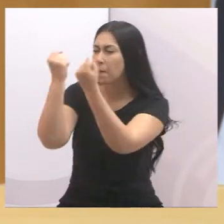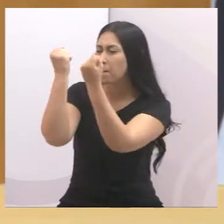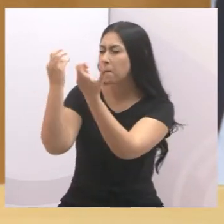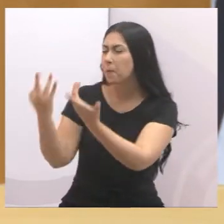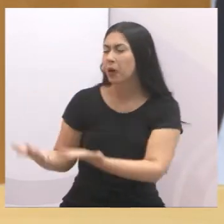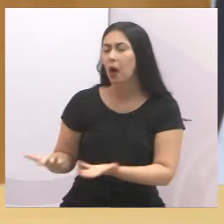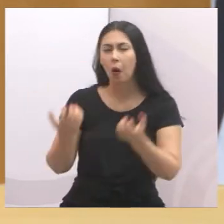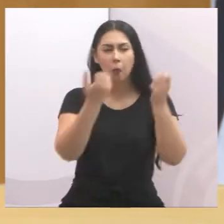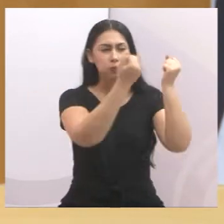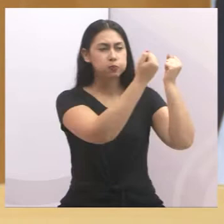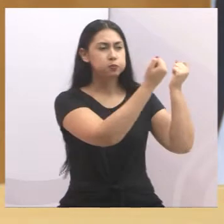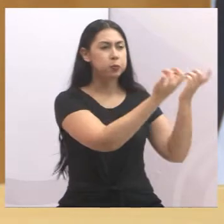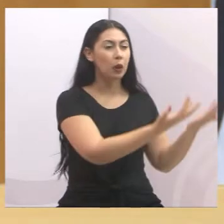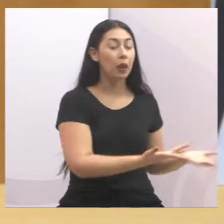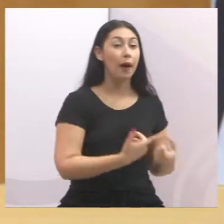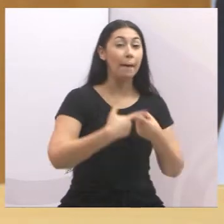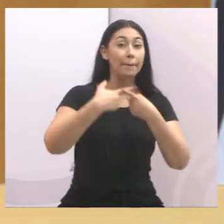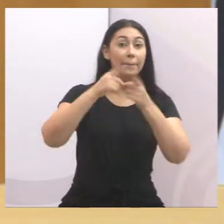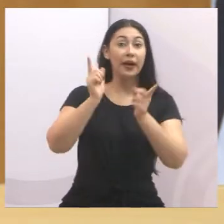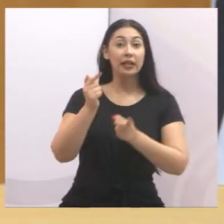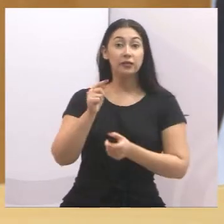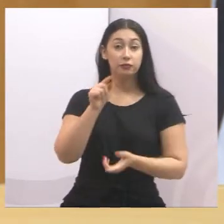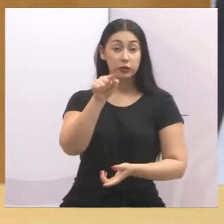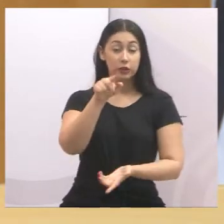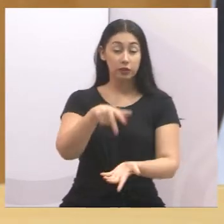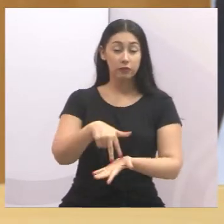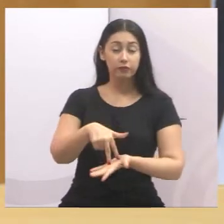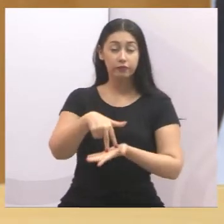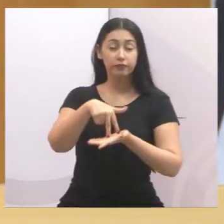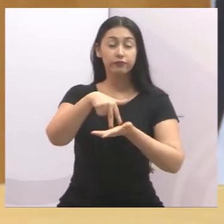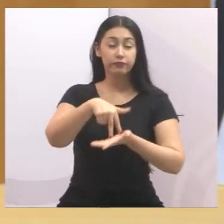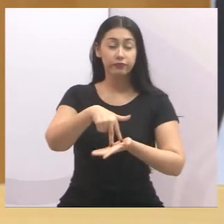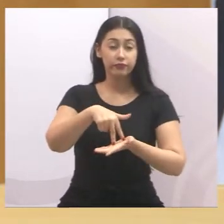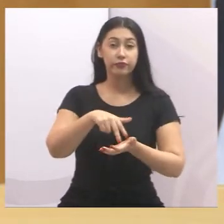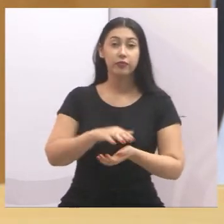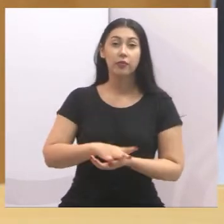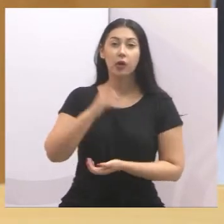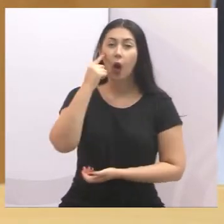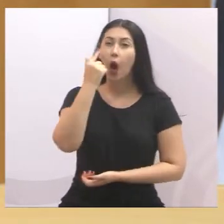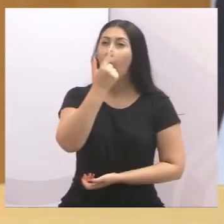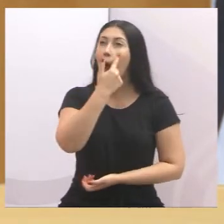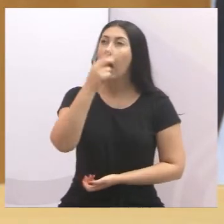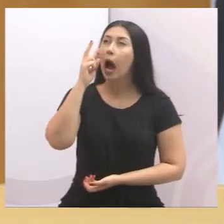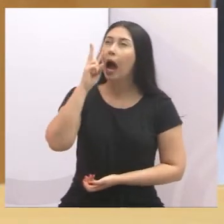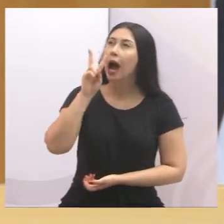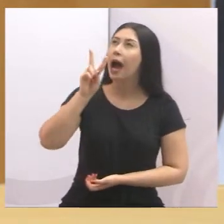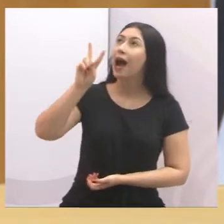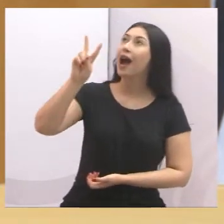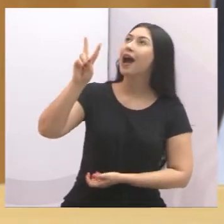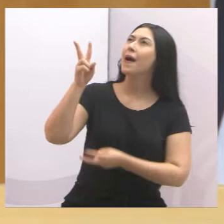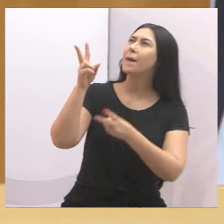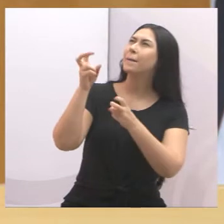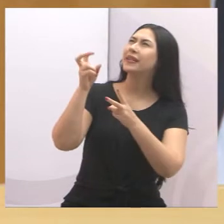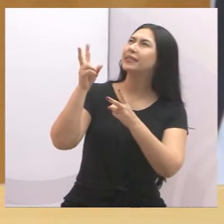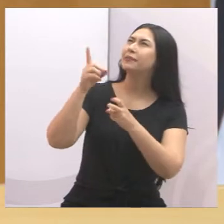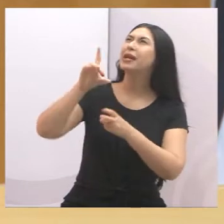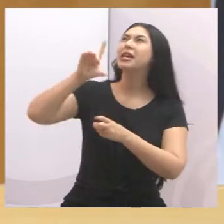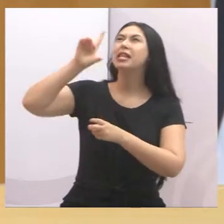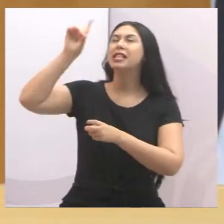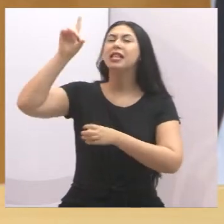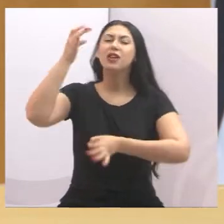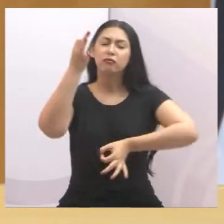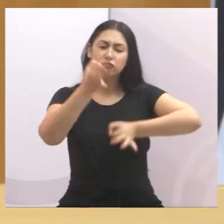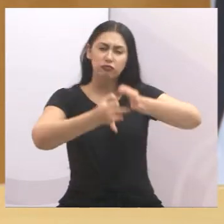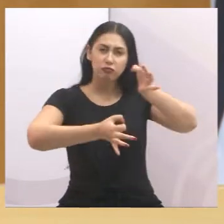tua direita, mas a ti não chegará. Certamente com teus olhos olharás e verás a retribuição dos ímpios,